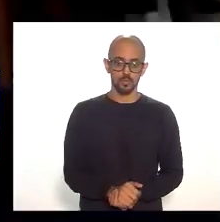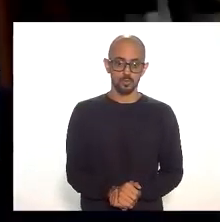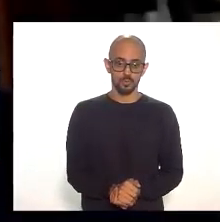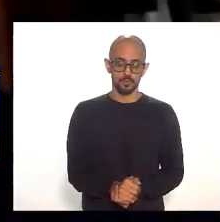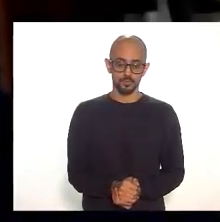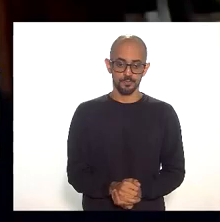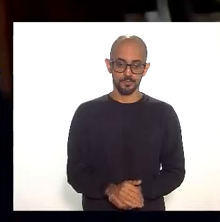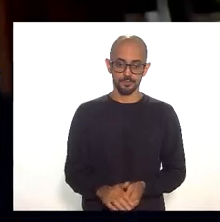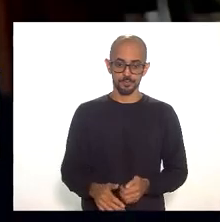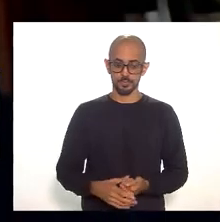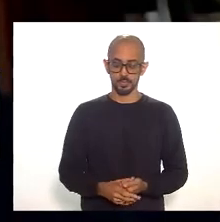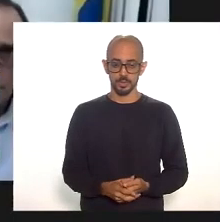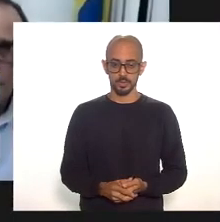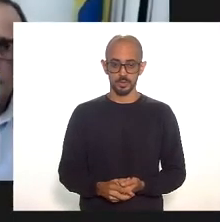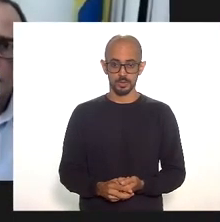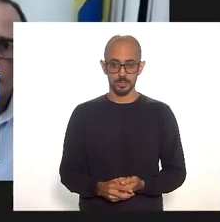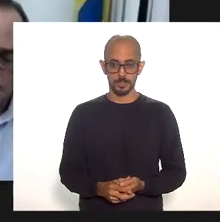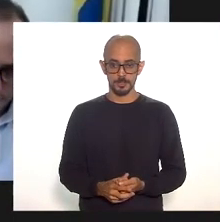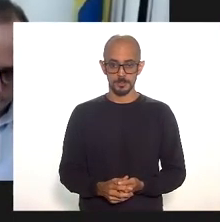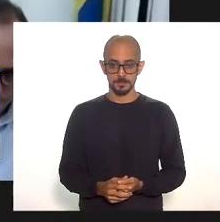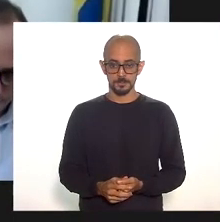Eu acho que vai dar tempo. Senhora